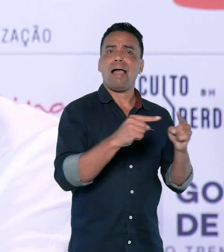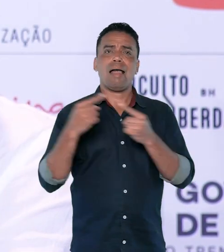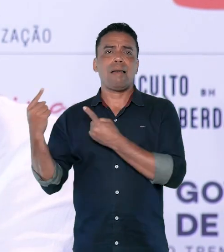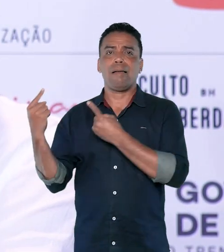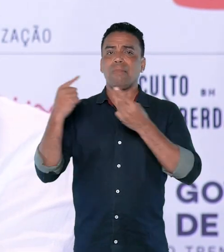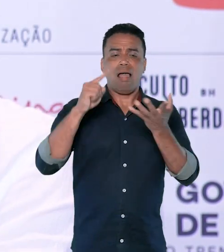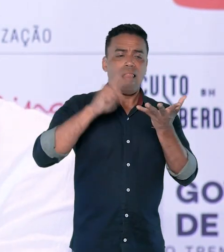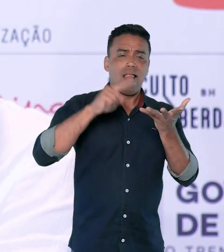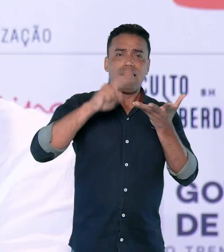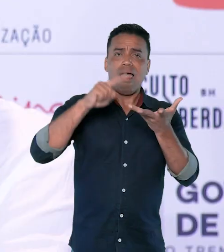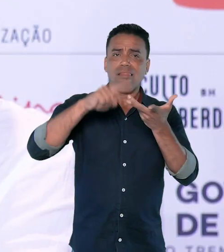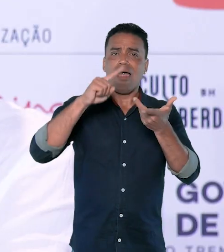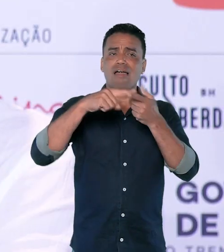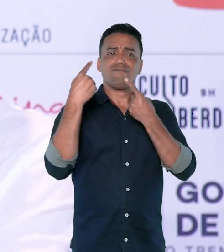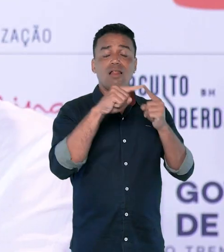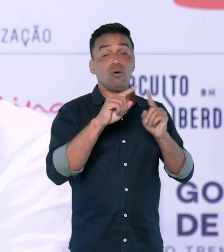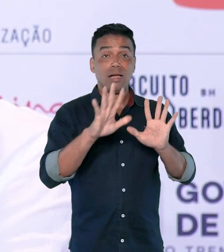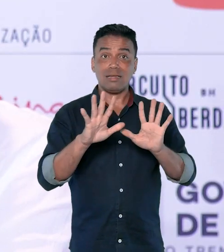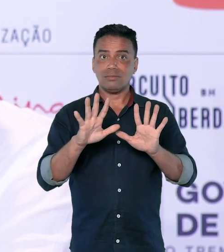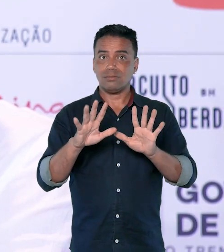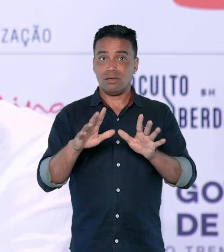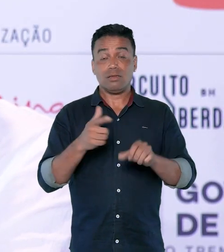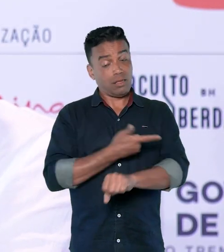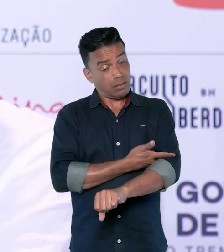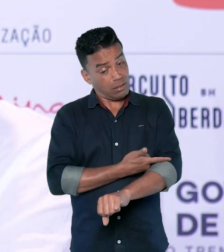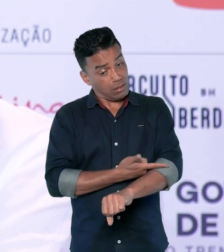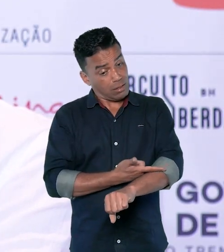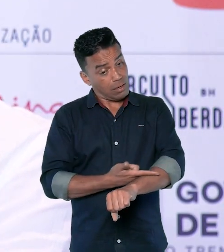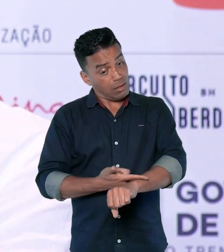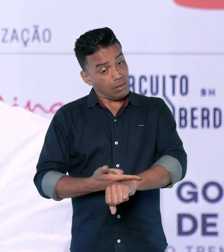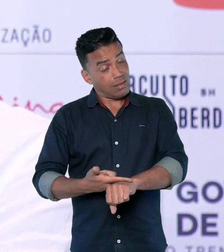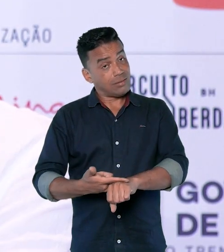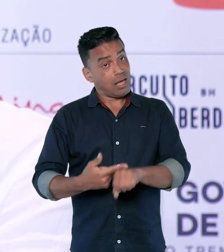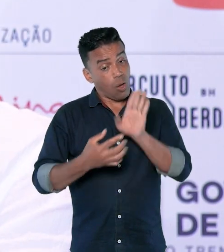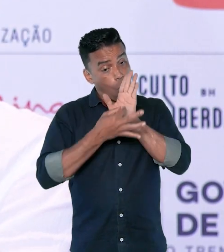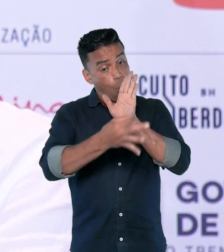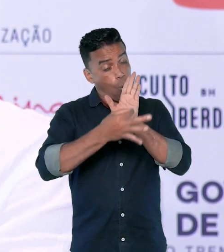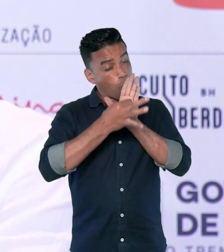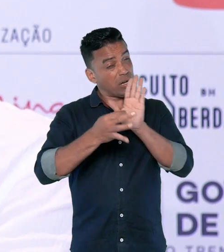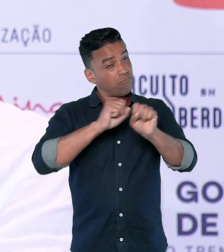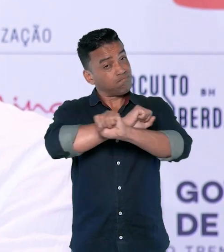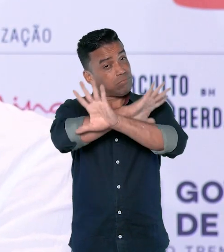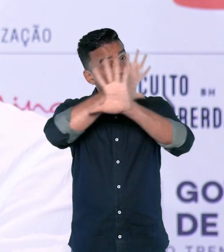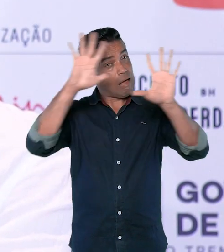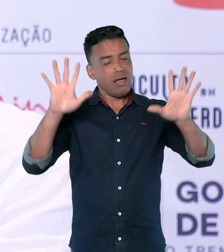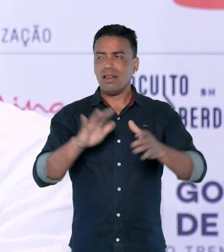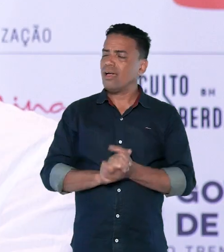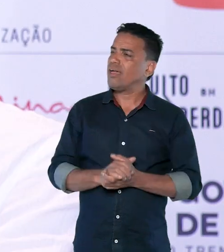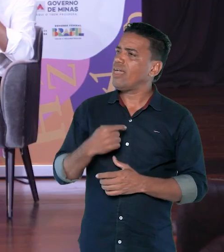de coisas que elas disseram, assim, numa elegância e com argumentos que eu